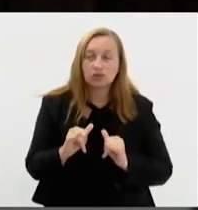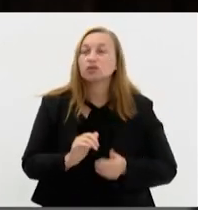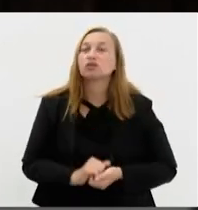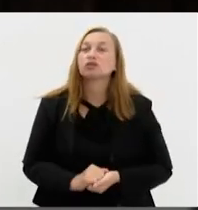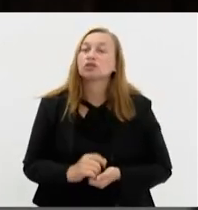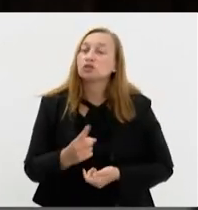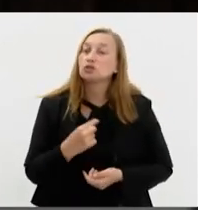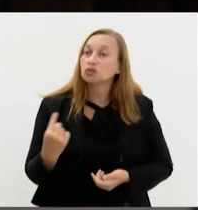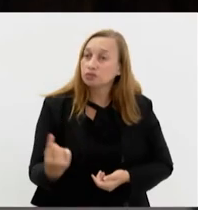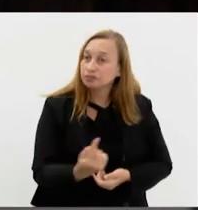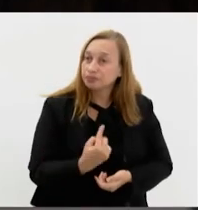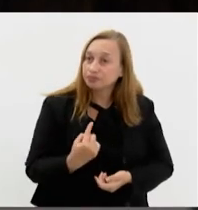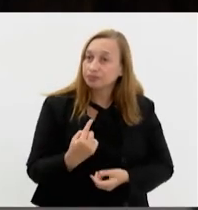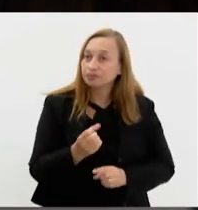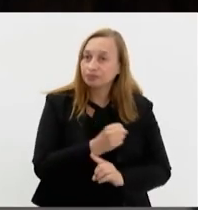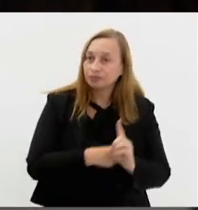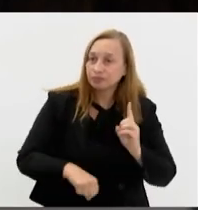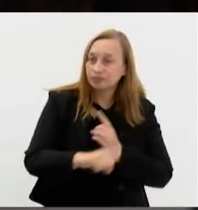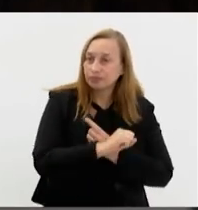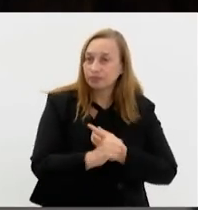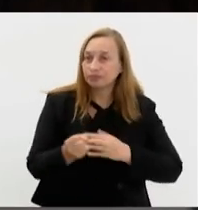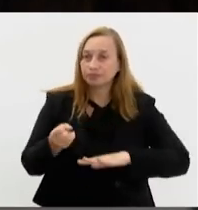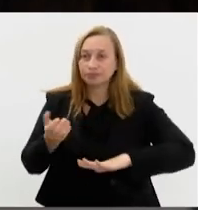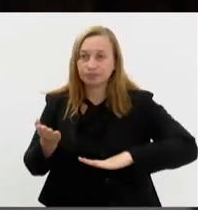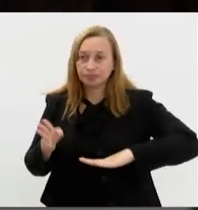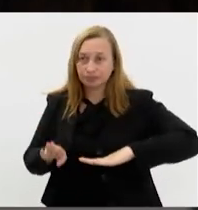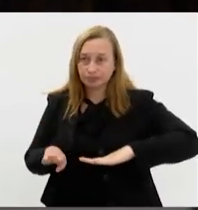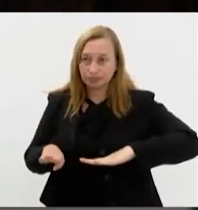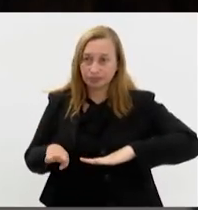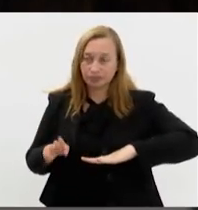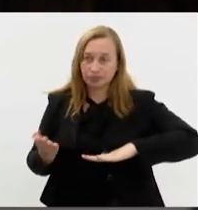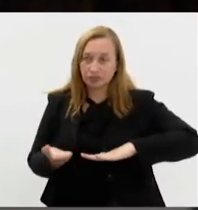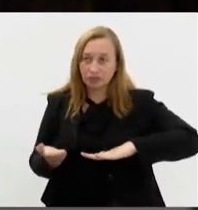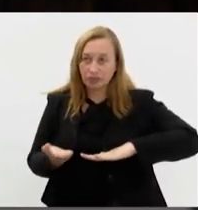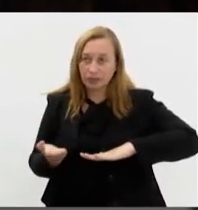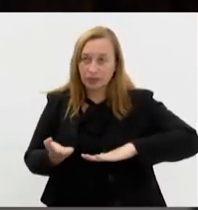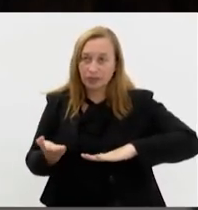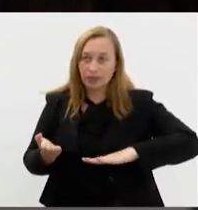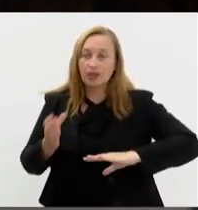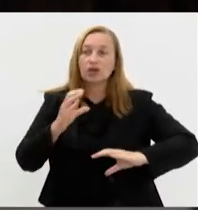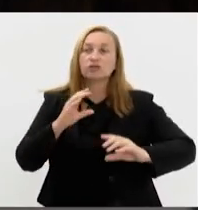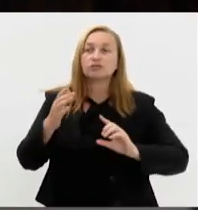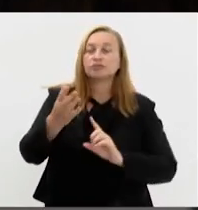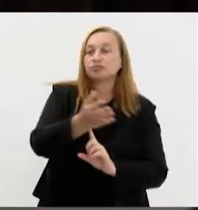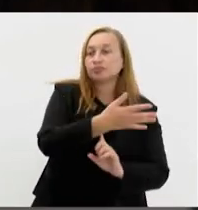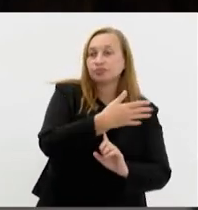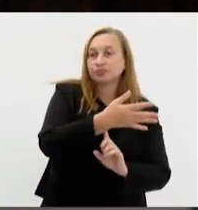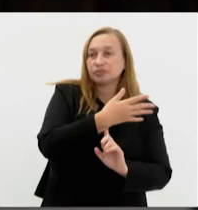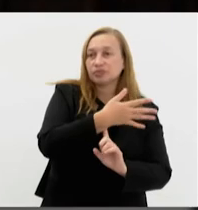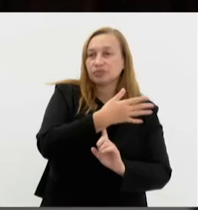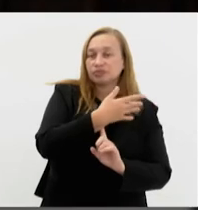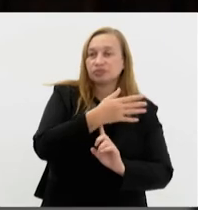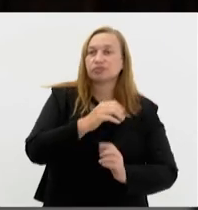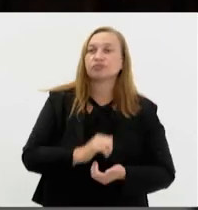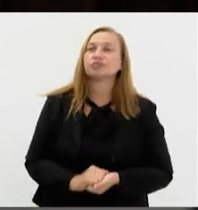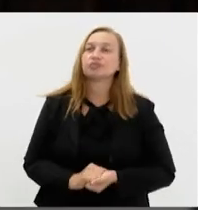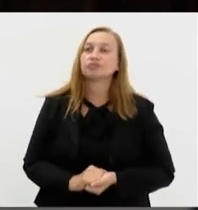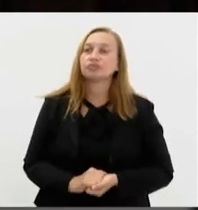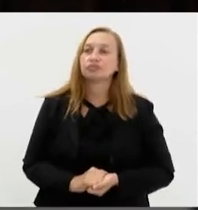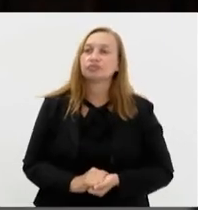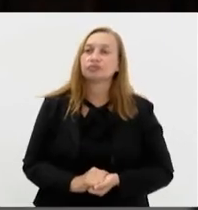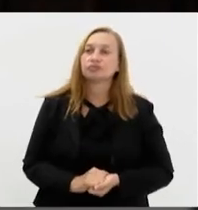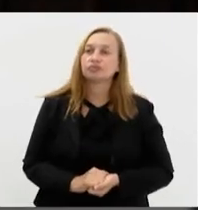e nós na nossa sociedade contemporânea Sem dúvida alguma estamos no auge das tecnologias disruptivas capazes de